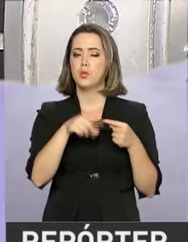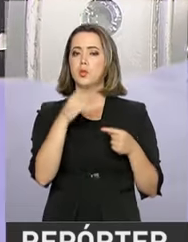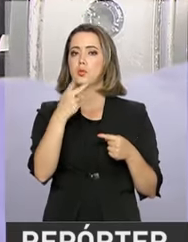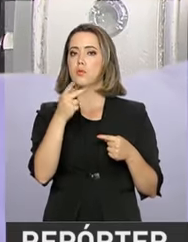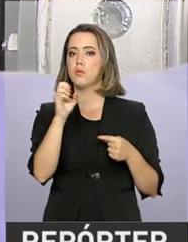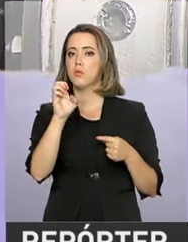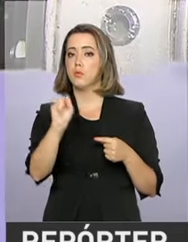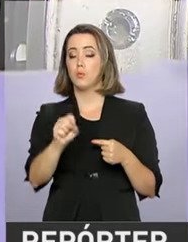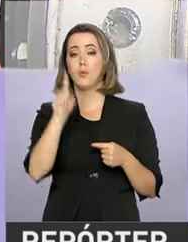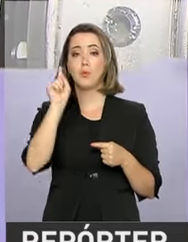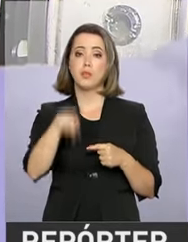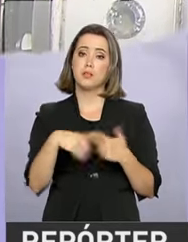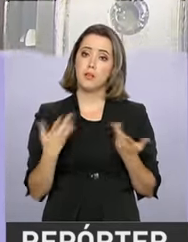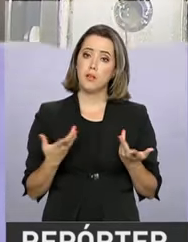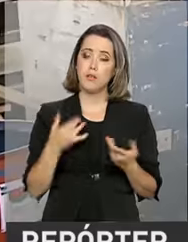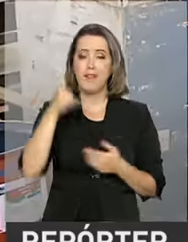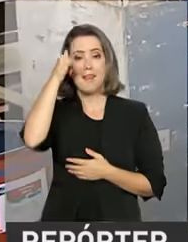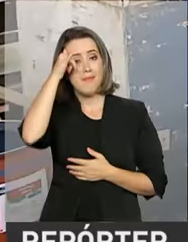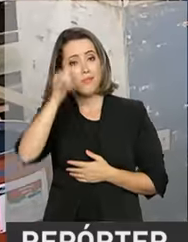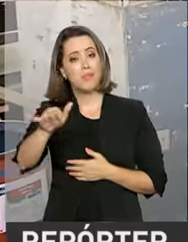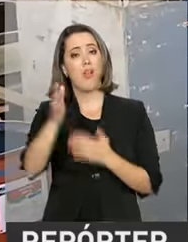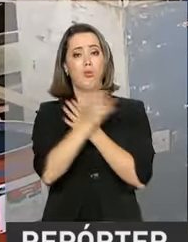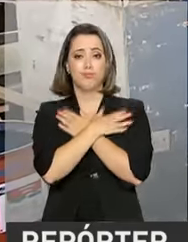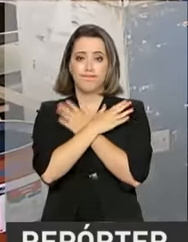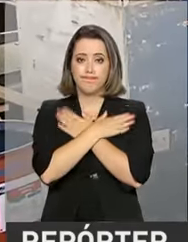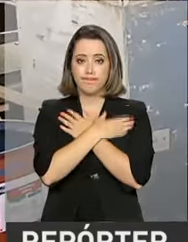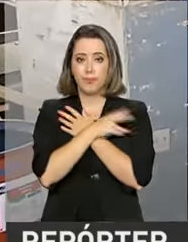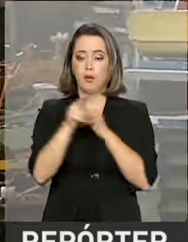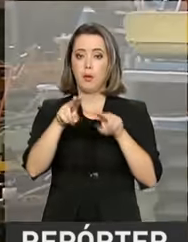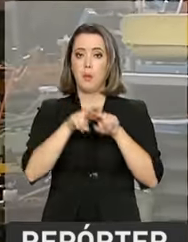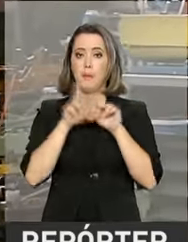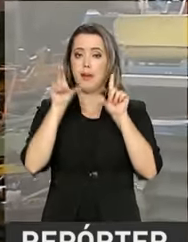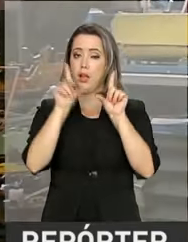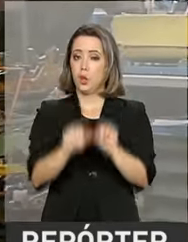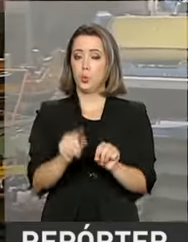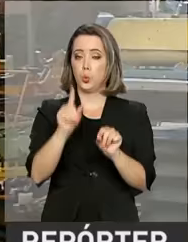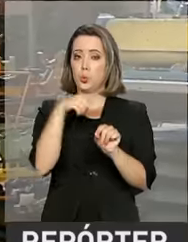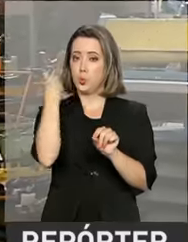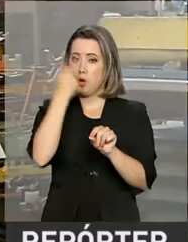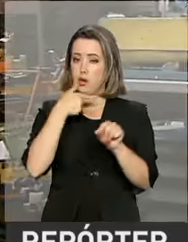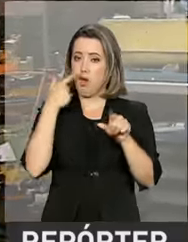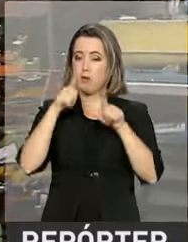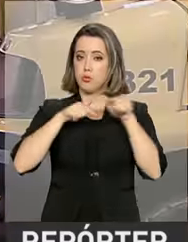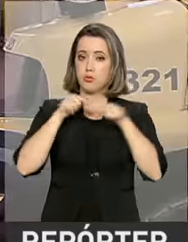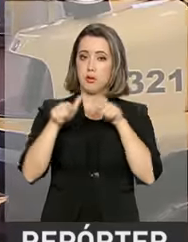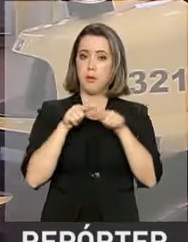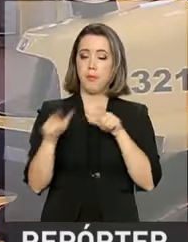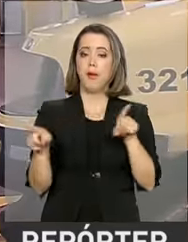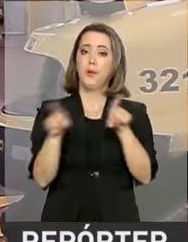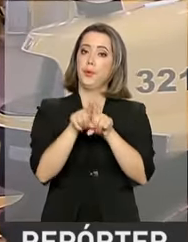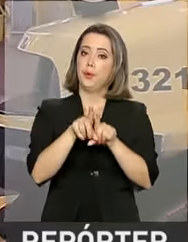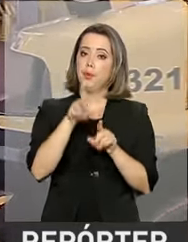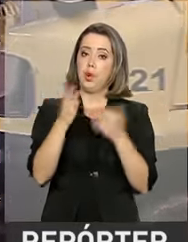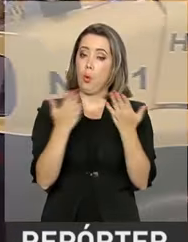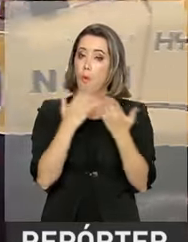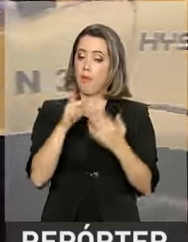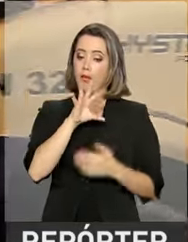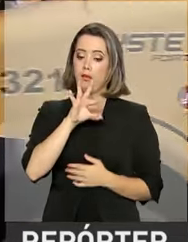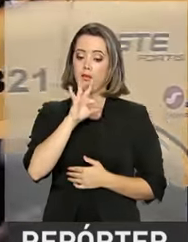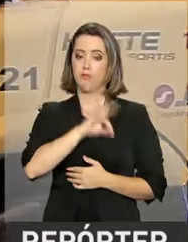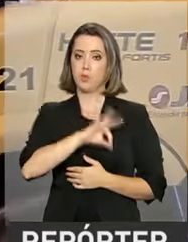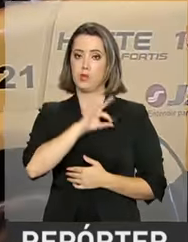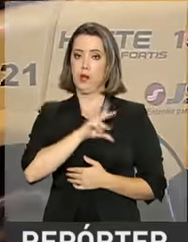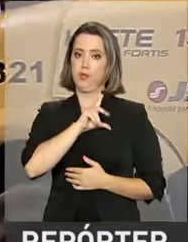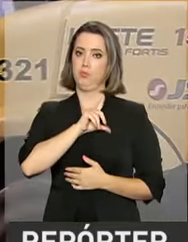ps é justamente esse evitar o desemprego por meio da redução da jornada de trabalho dos empregados redução